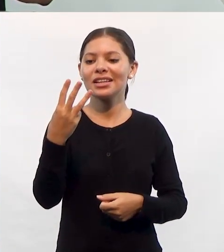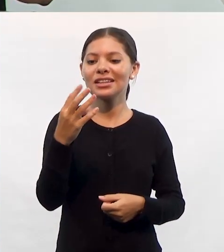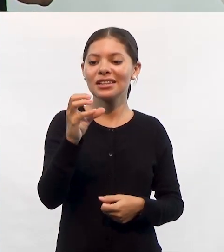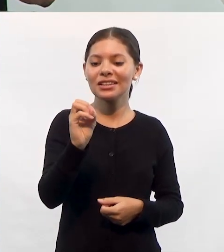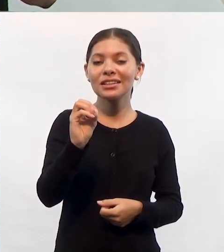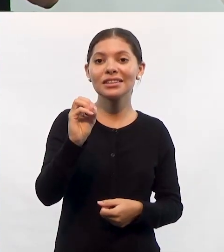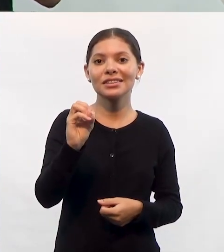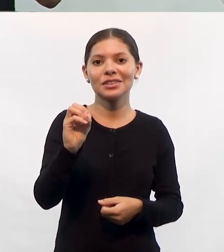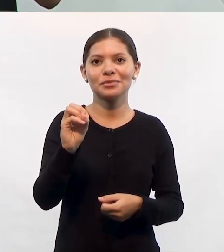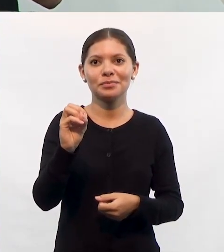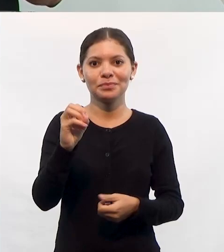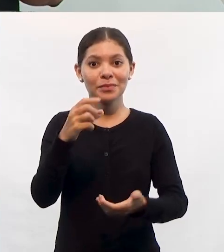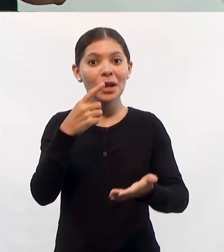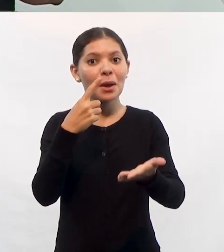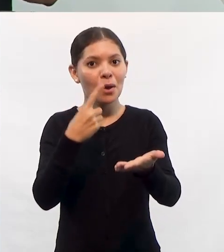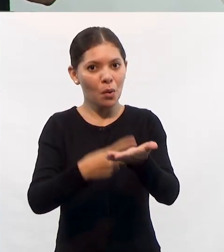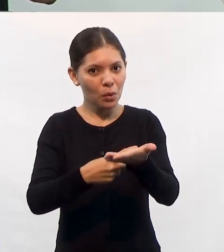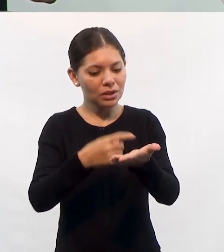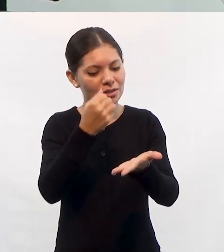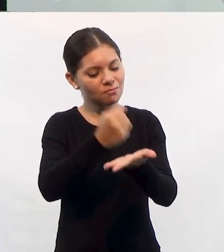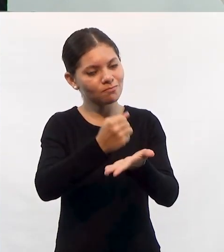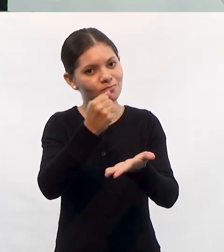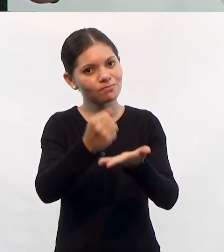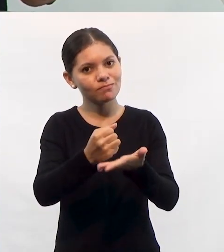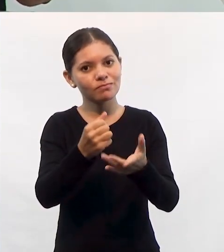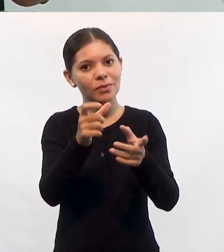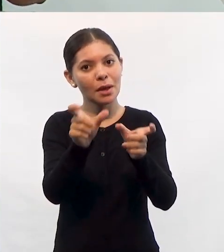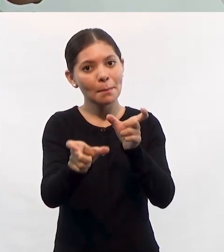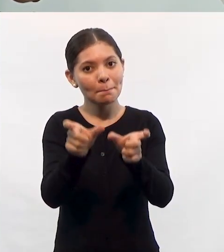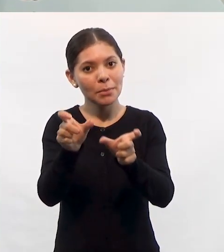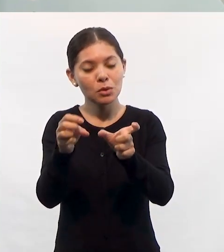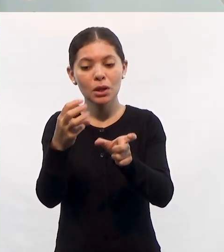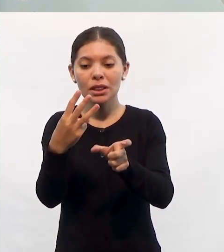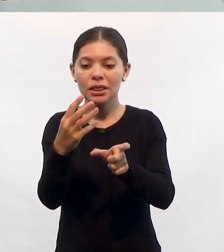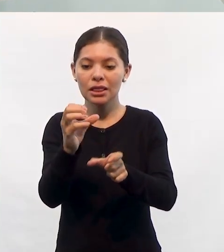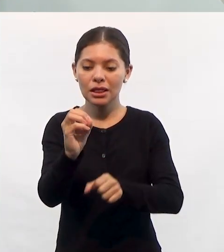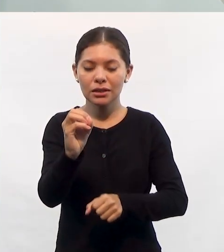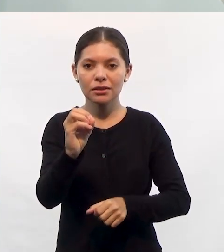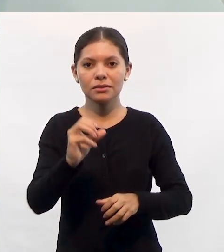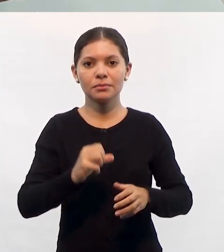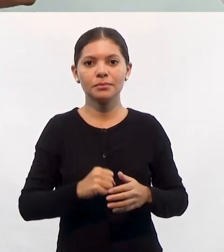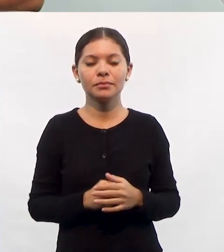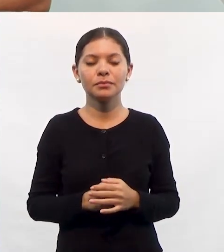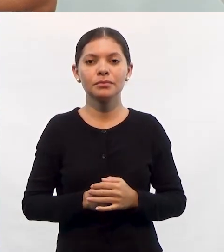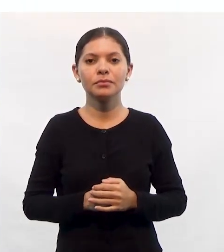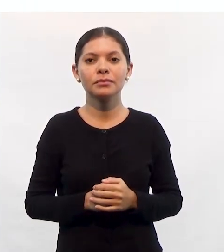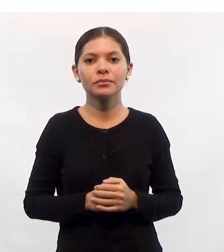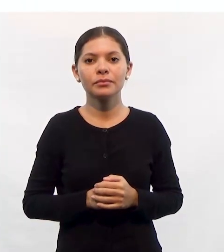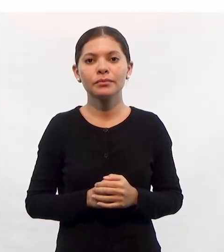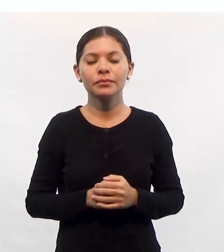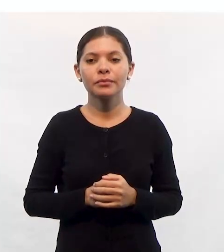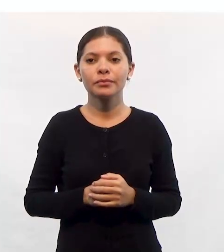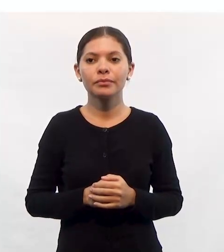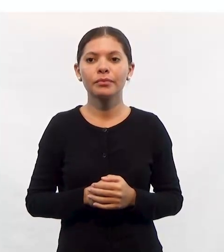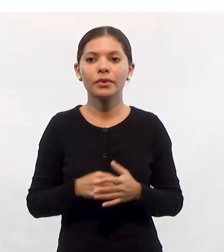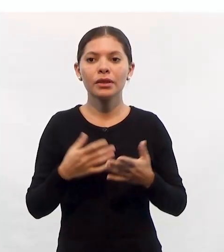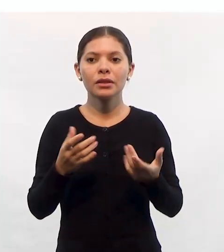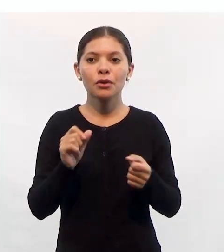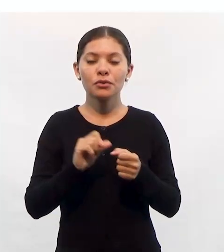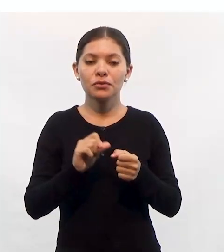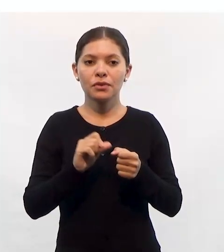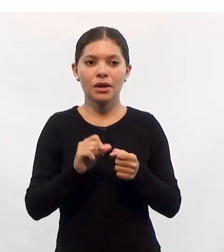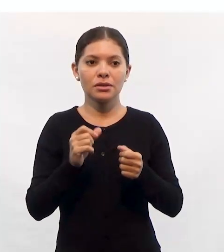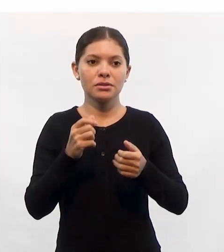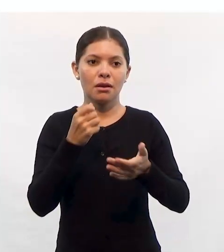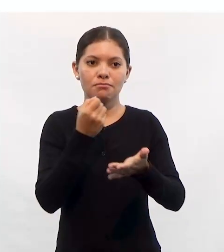30 Pedreiras Então você vai precisar comprar contratar mais 30 Pedreiras para realizar as atividades previstas então ele